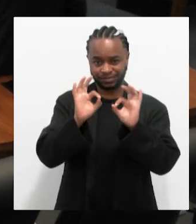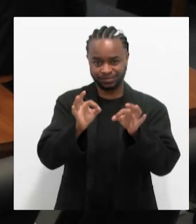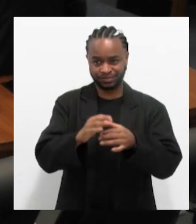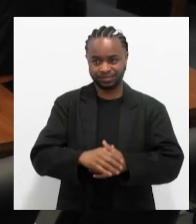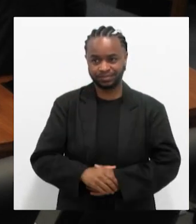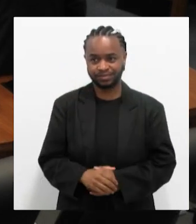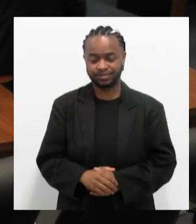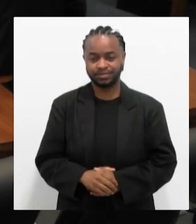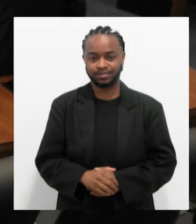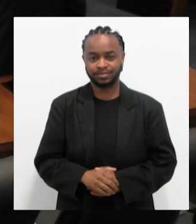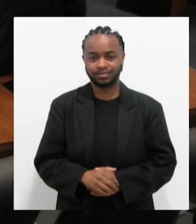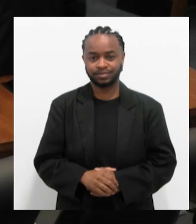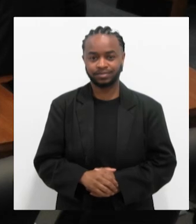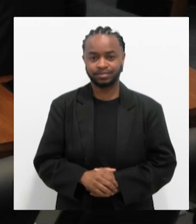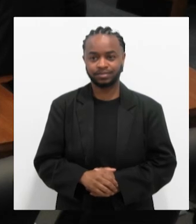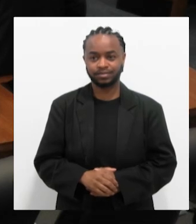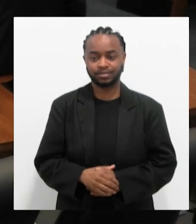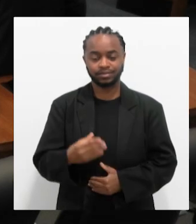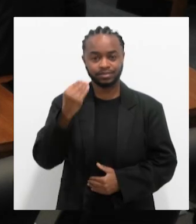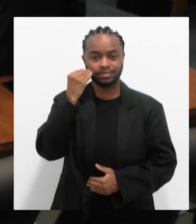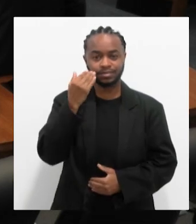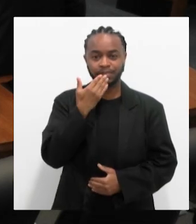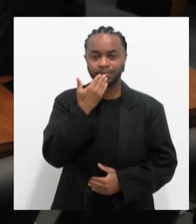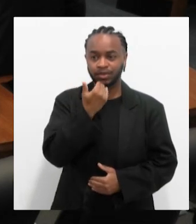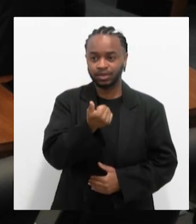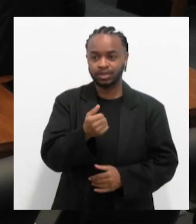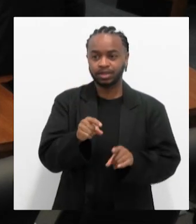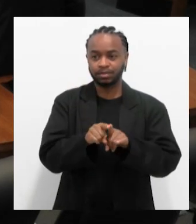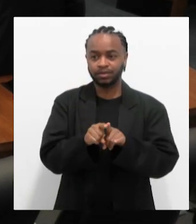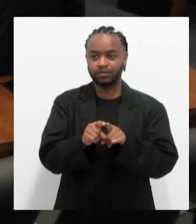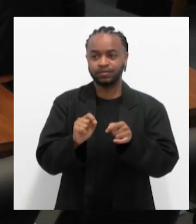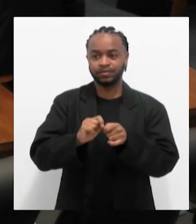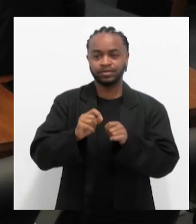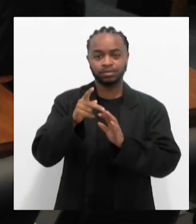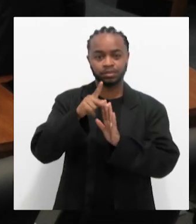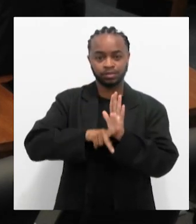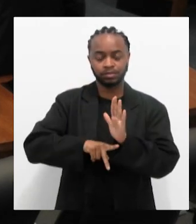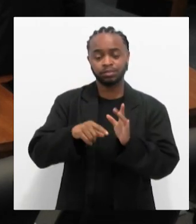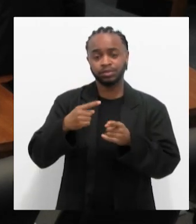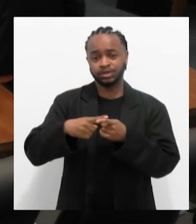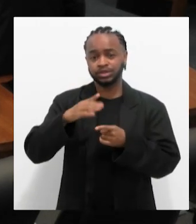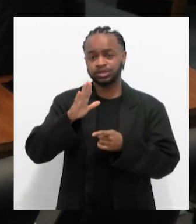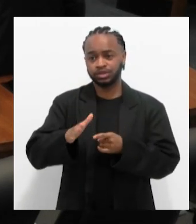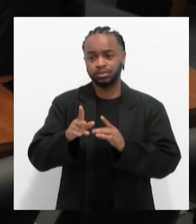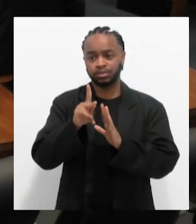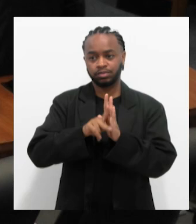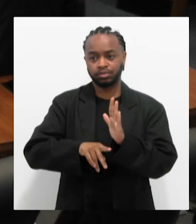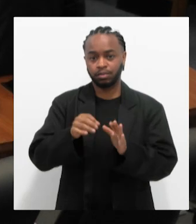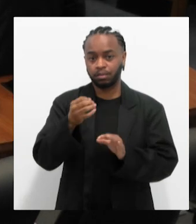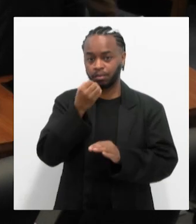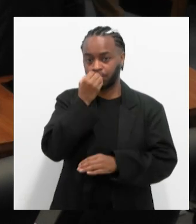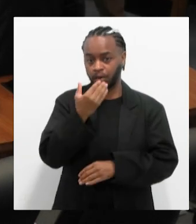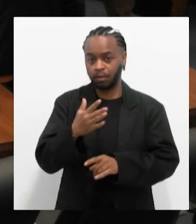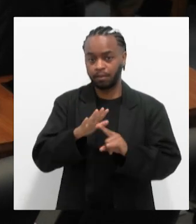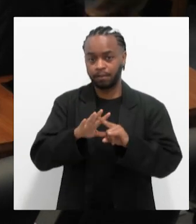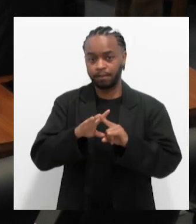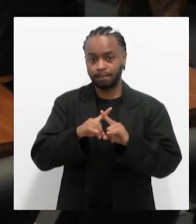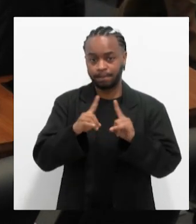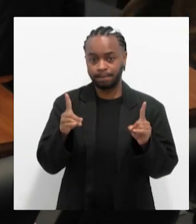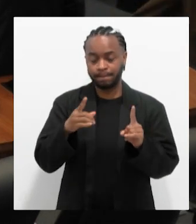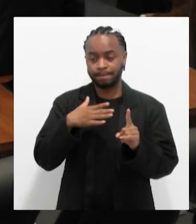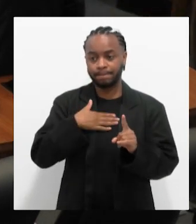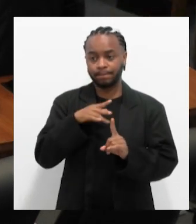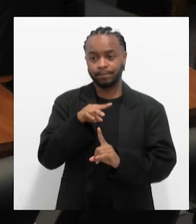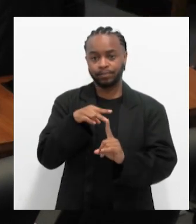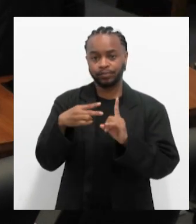para justamente melhorar e fazer o projeto, que já é um projeto bom, mas, a meu ver,